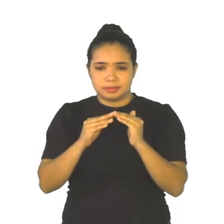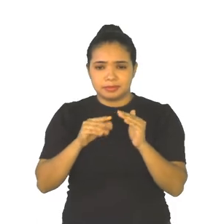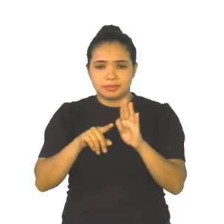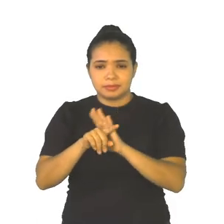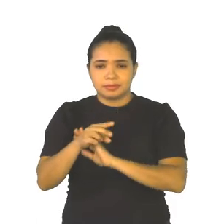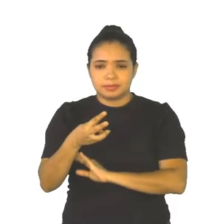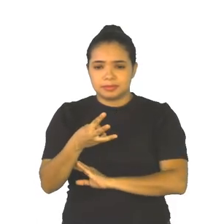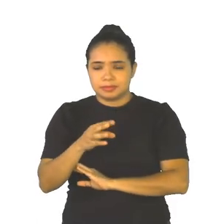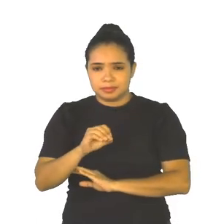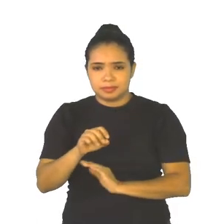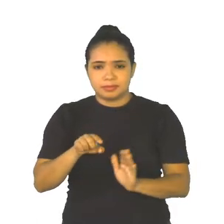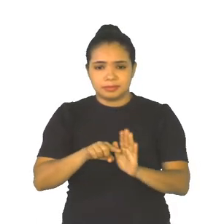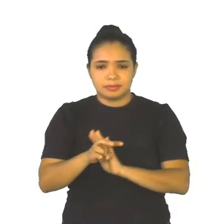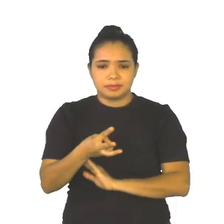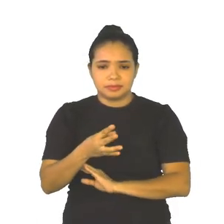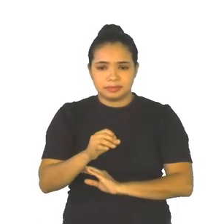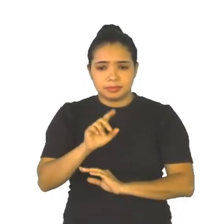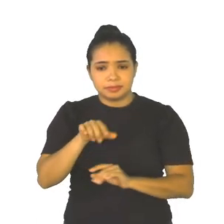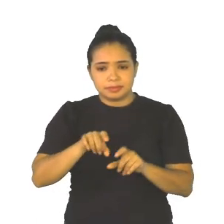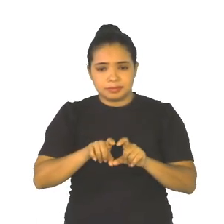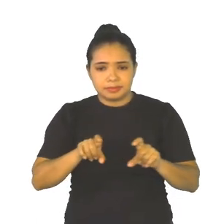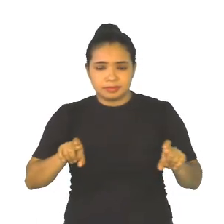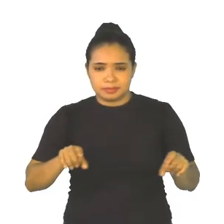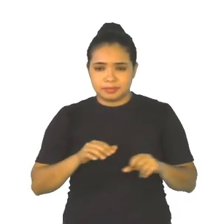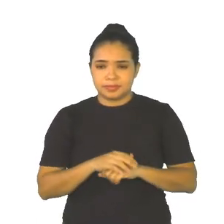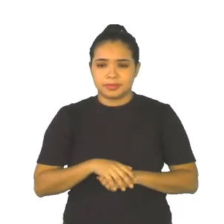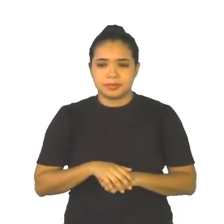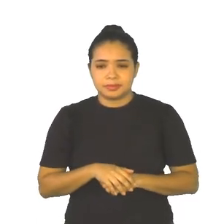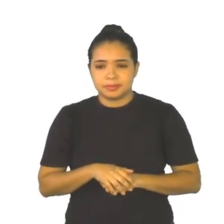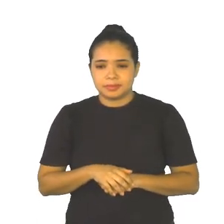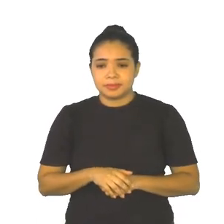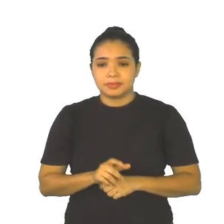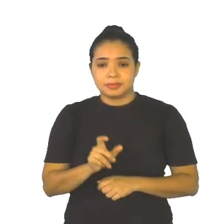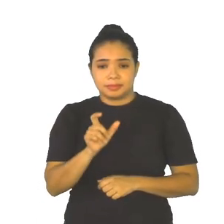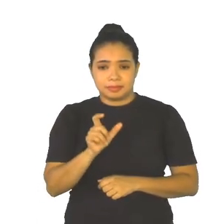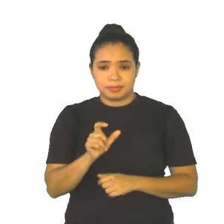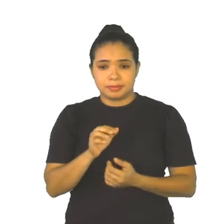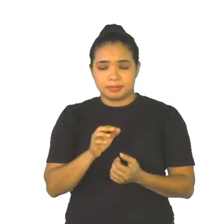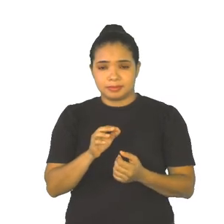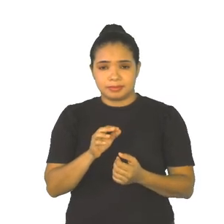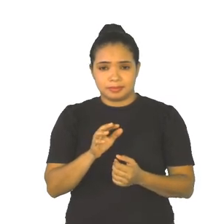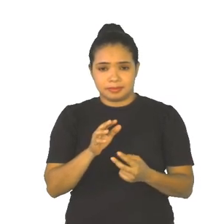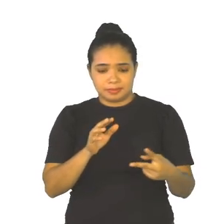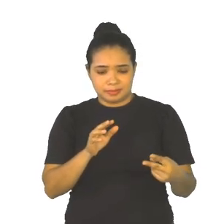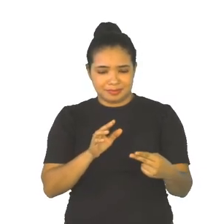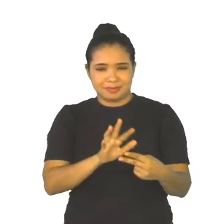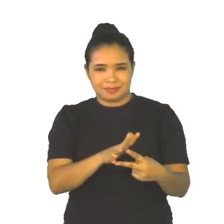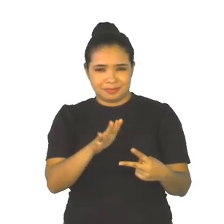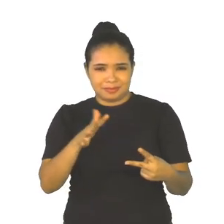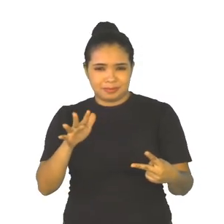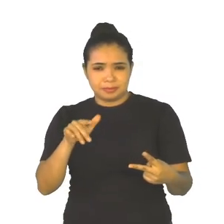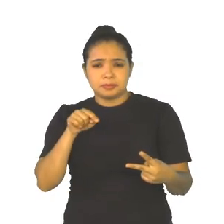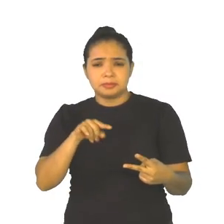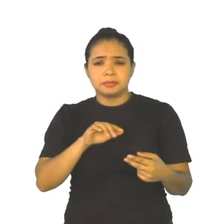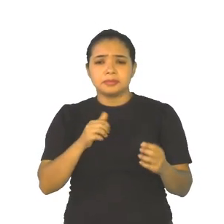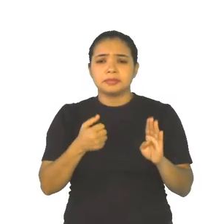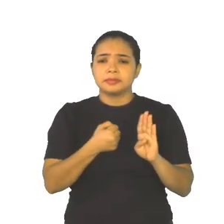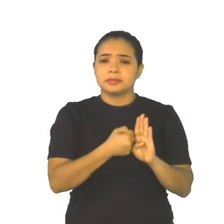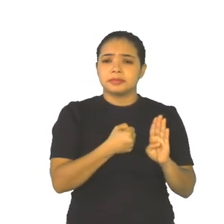questão. Ainda nessa frase, a palavra cintilante, ela caracteriza qual